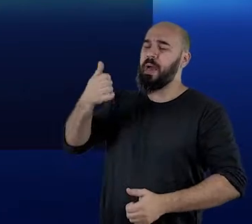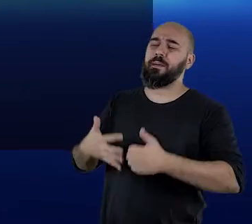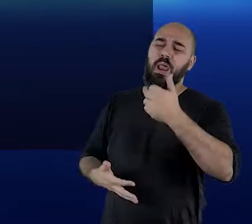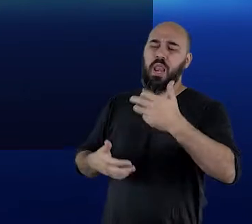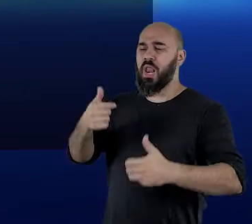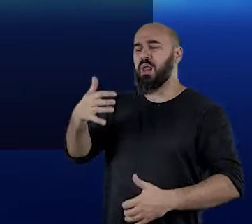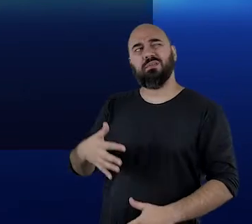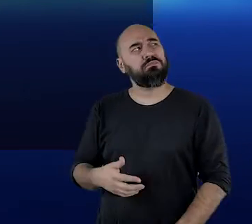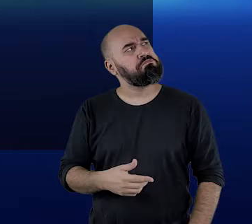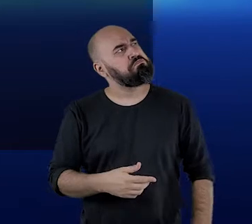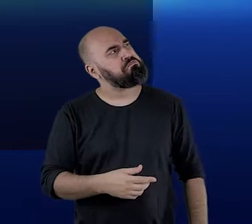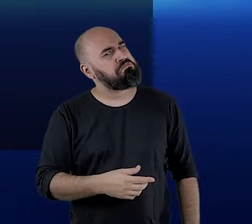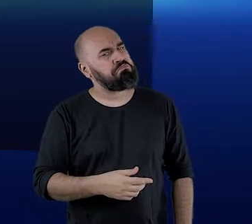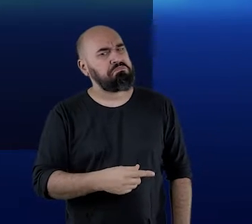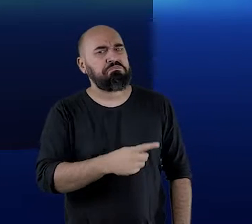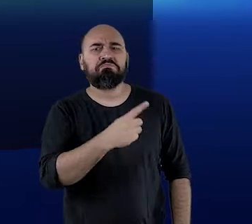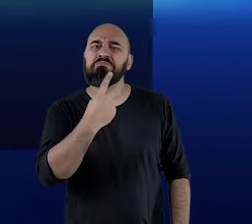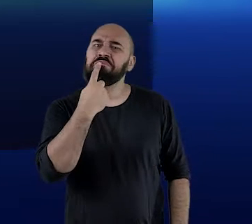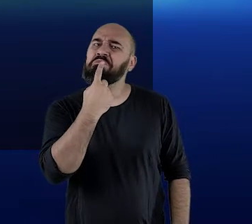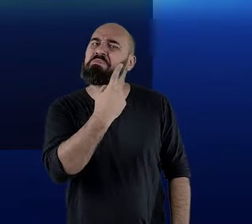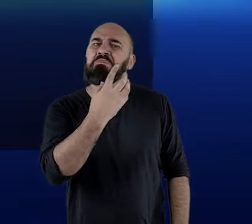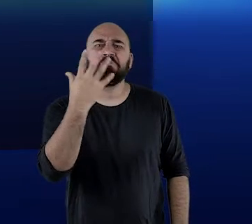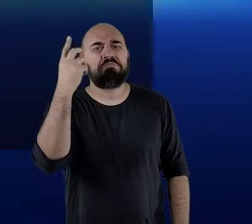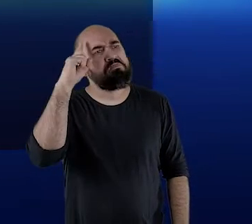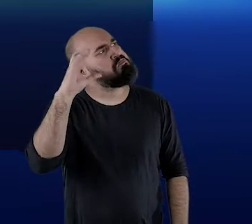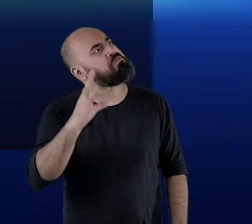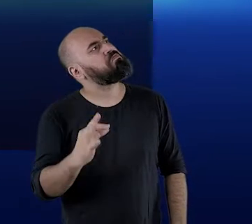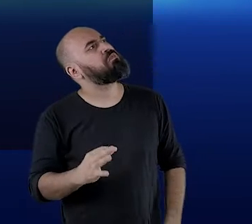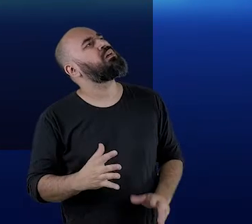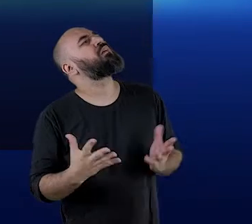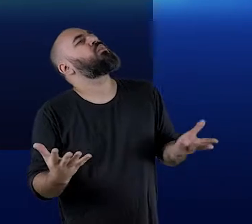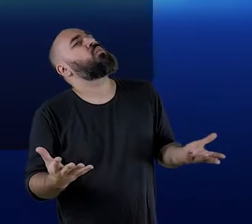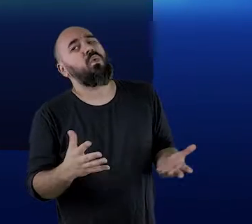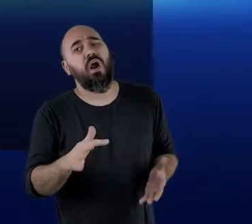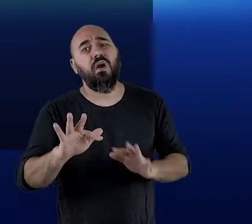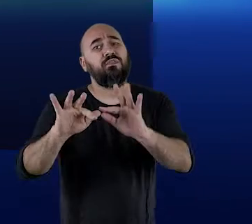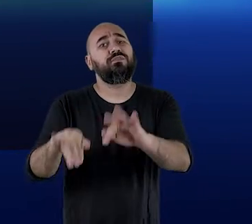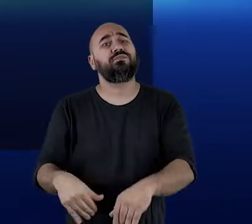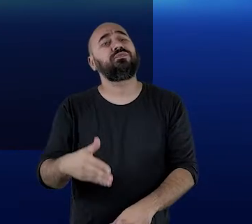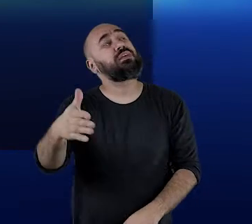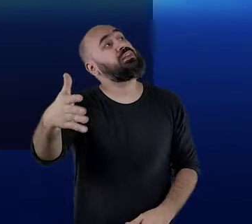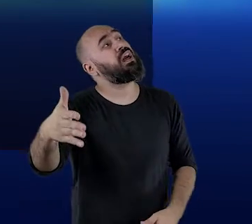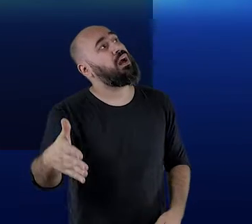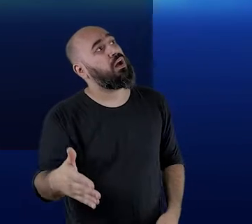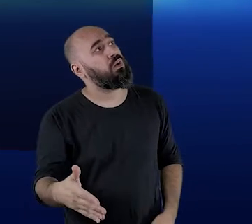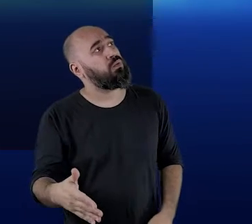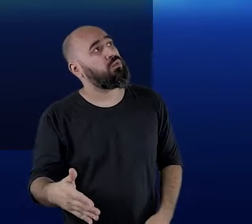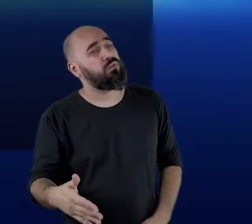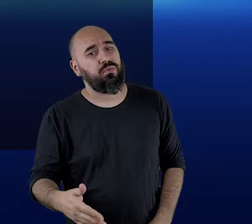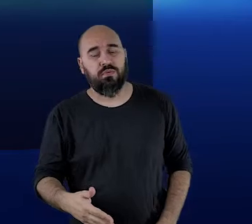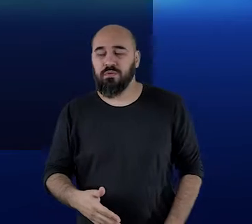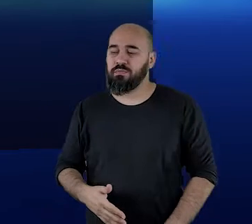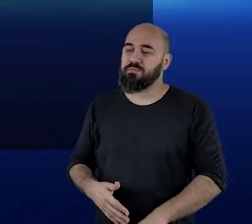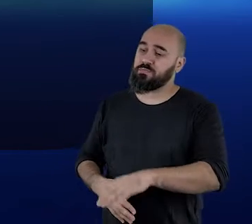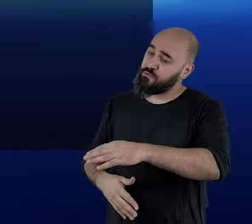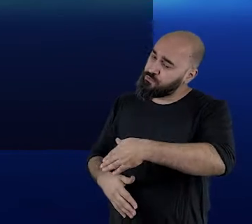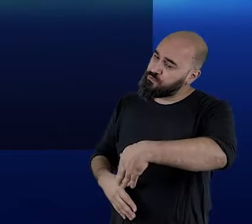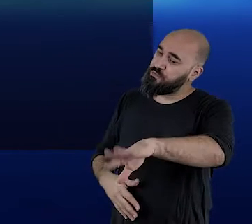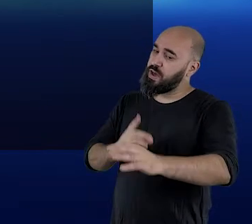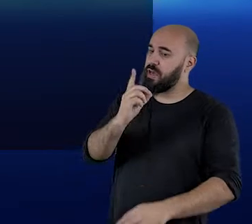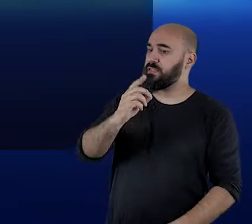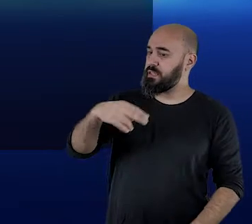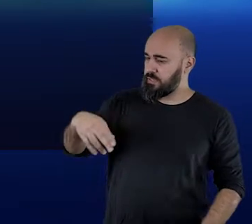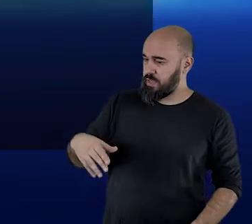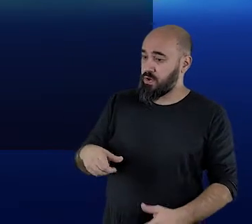entendi. Então eu disse: meu senhor, qual será o fim destas coisas? Versículo 9, ele respondeu: vai,